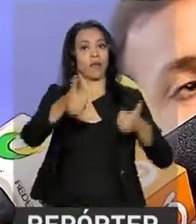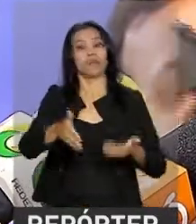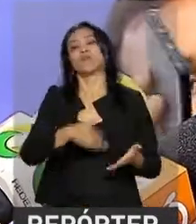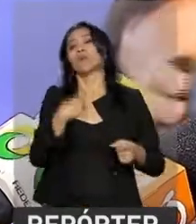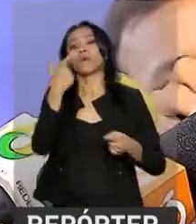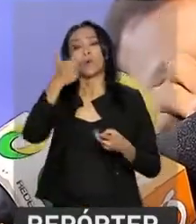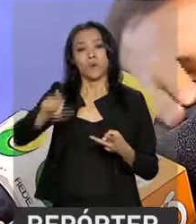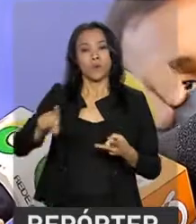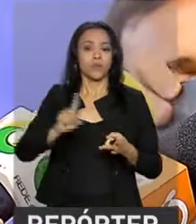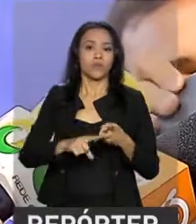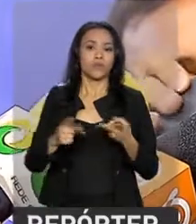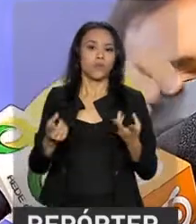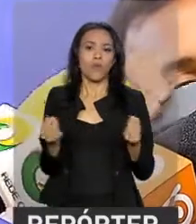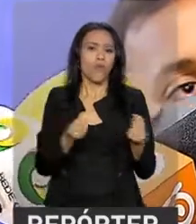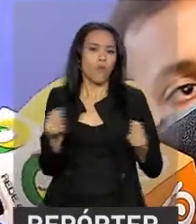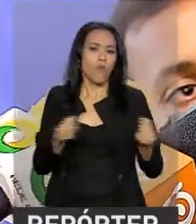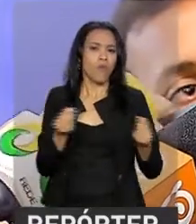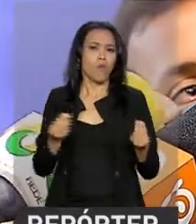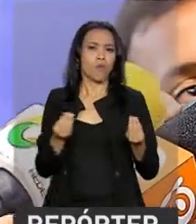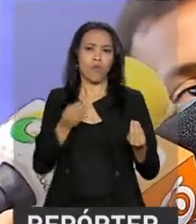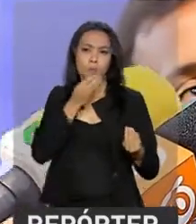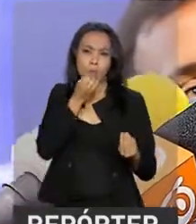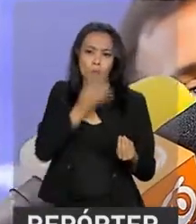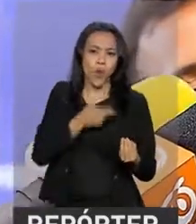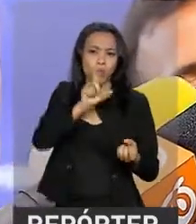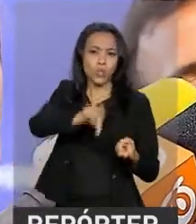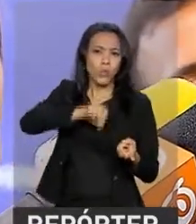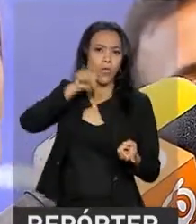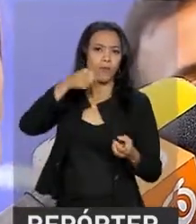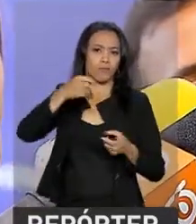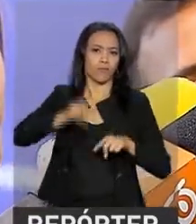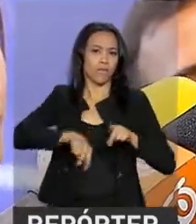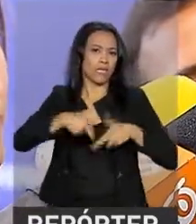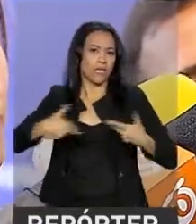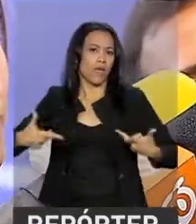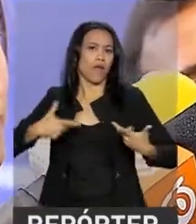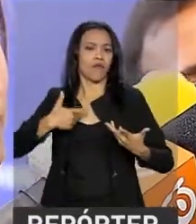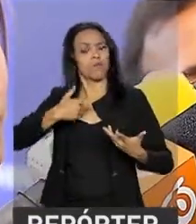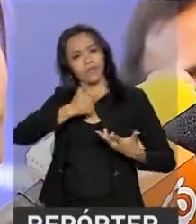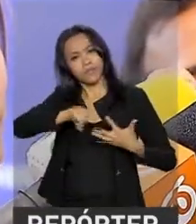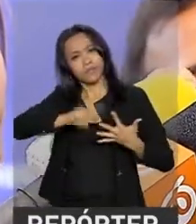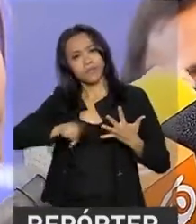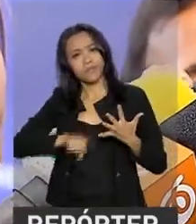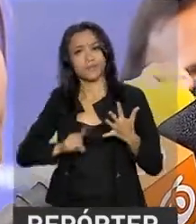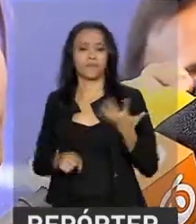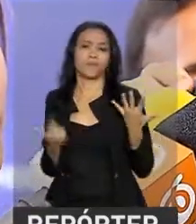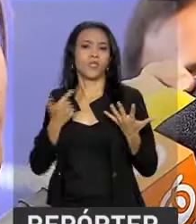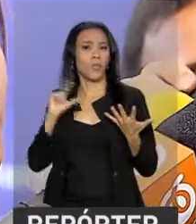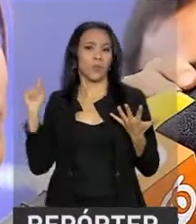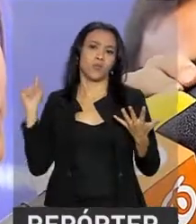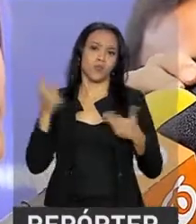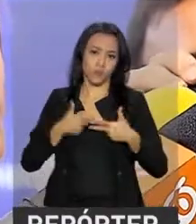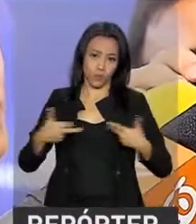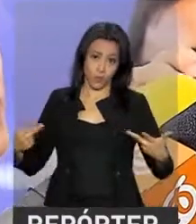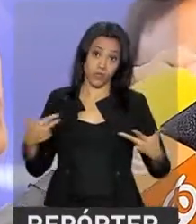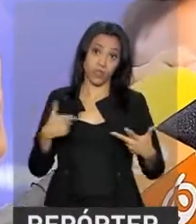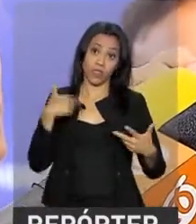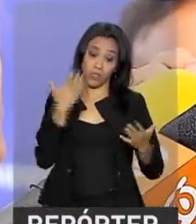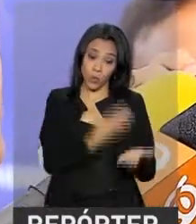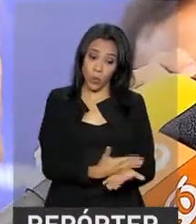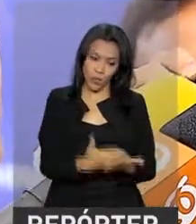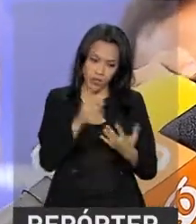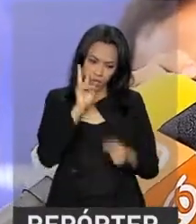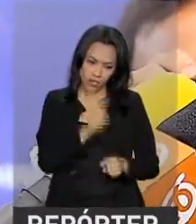colocação e qual a descrição do bom equipamento para detectores de metais e assim por diante entre outros processos que vai desde o